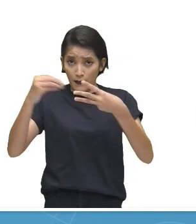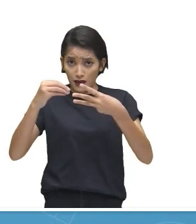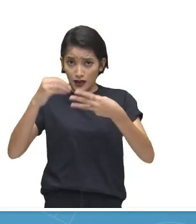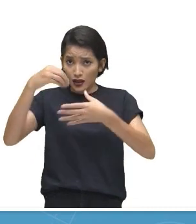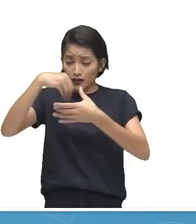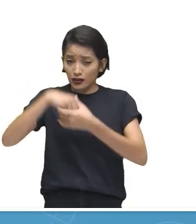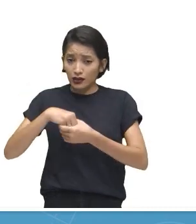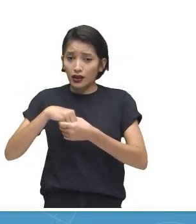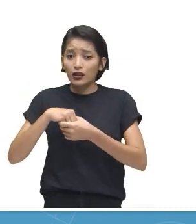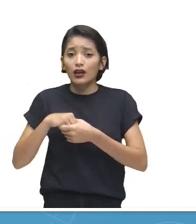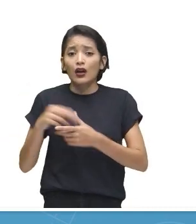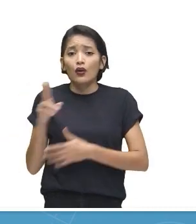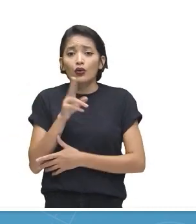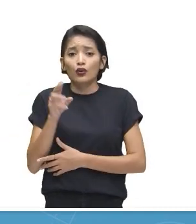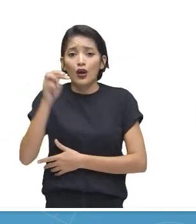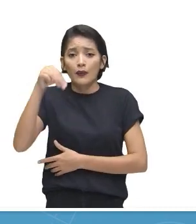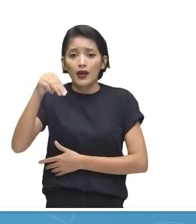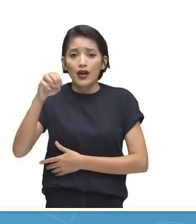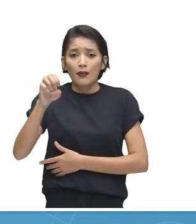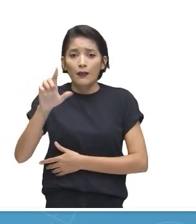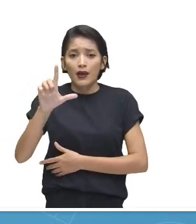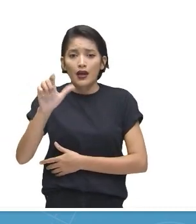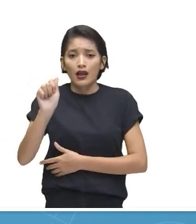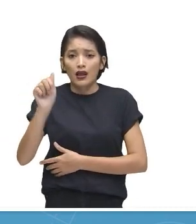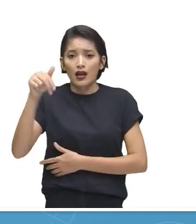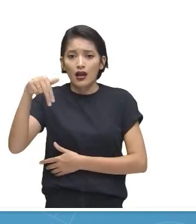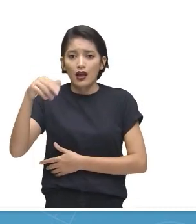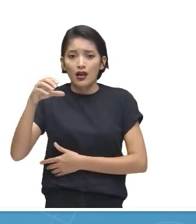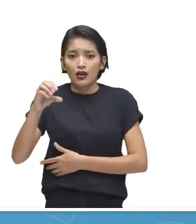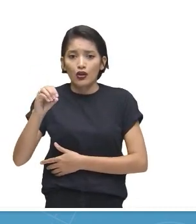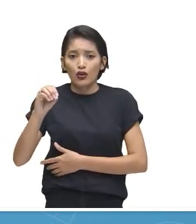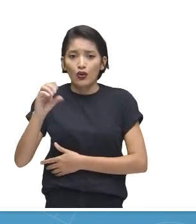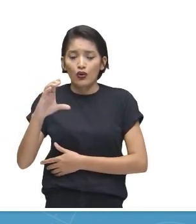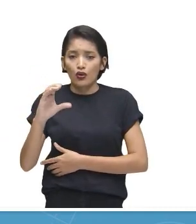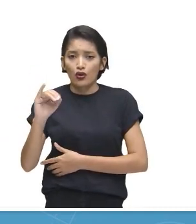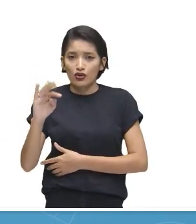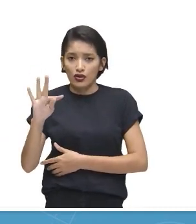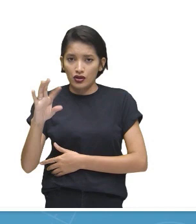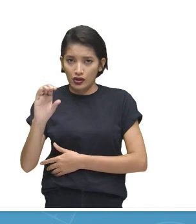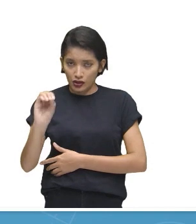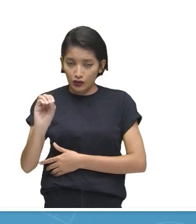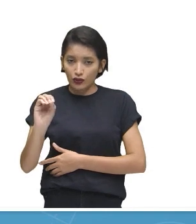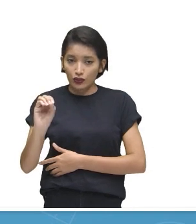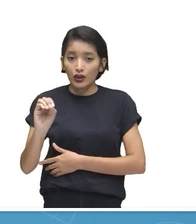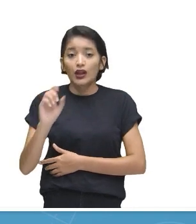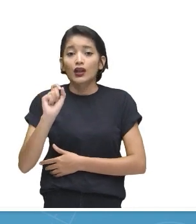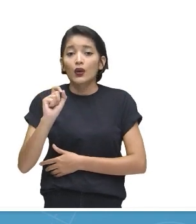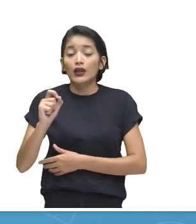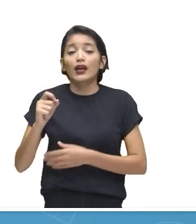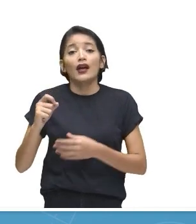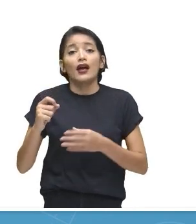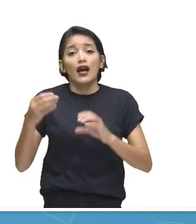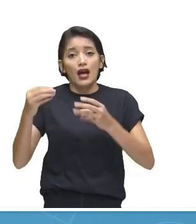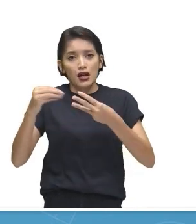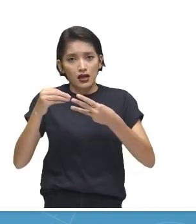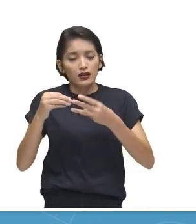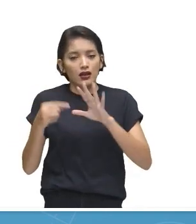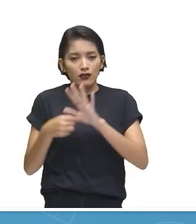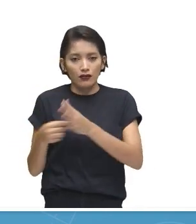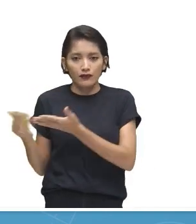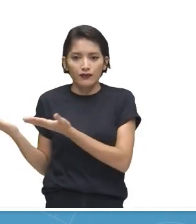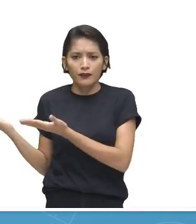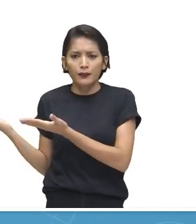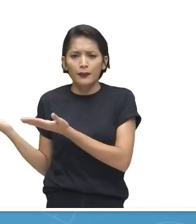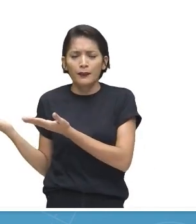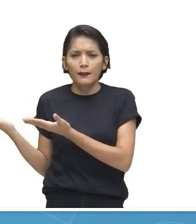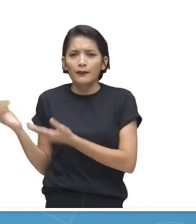é o melanócito. Vamos mudar de cor aqui. A gente tem aqui o melanócito, né? Que é essa célula aí que a gente está visualizando. Parece um polvo